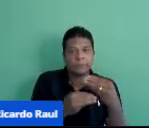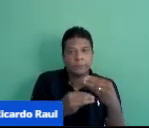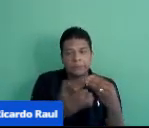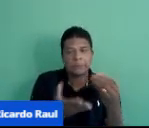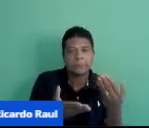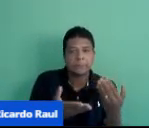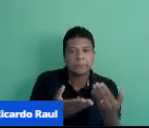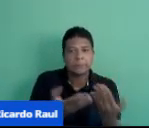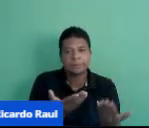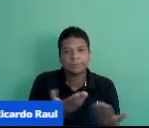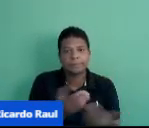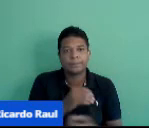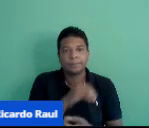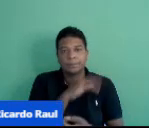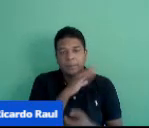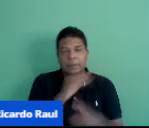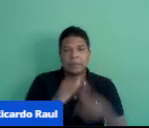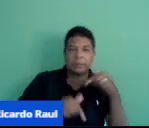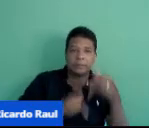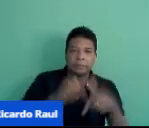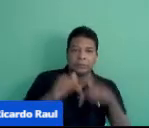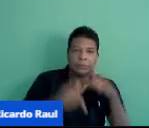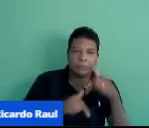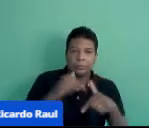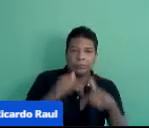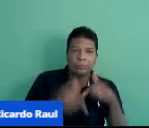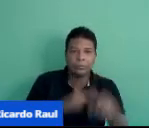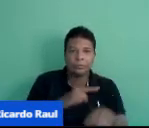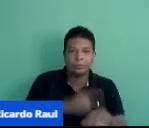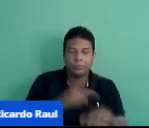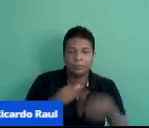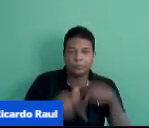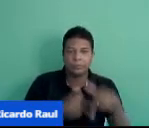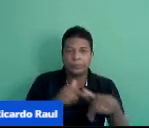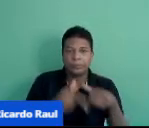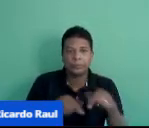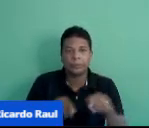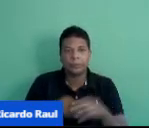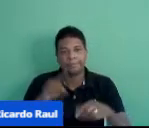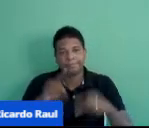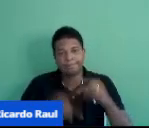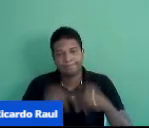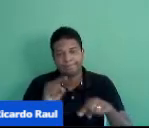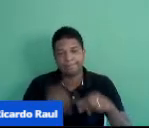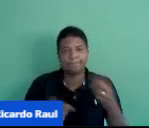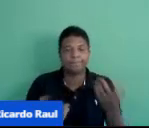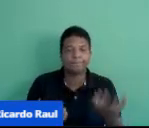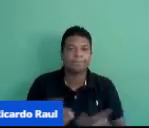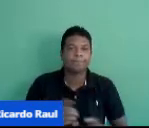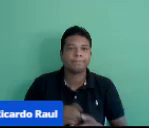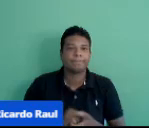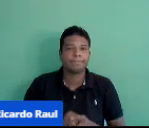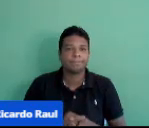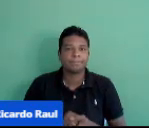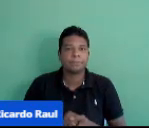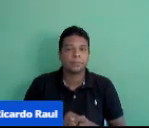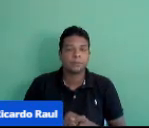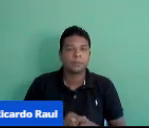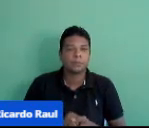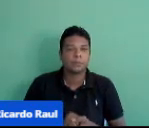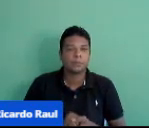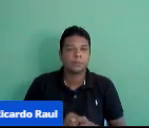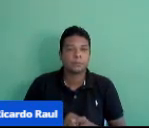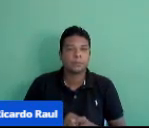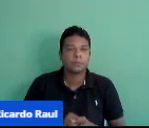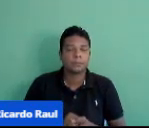certo custo de trabalho, de horas de trabalho e também de material, né? Então, são algumas impossibilidades. O Carlos comenta com relação